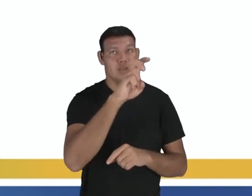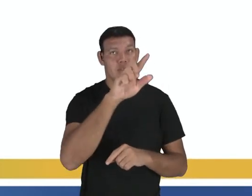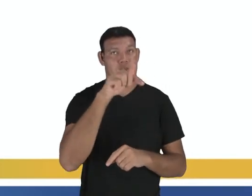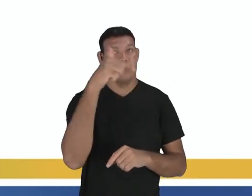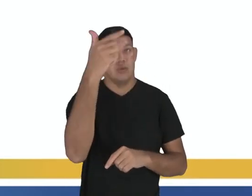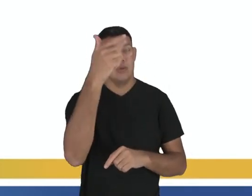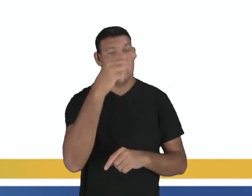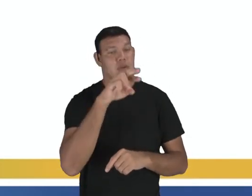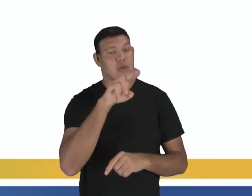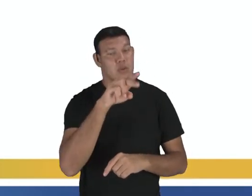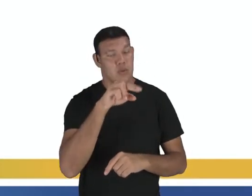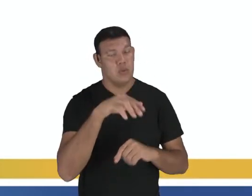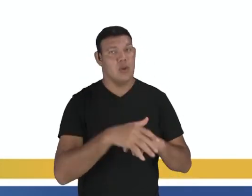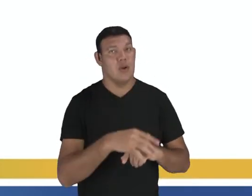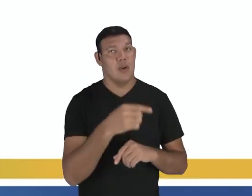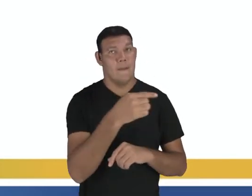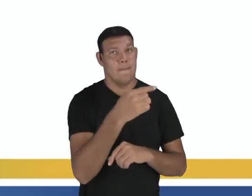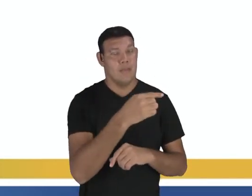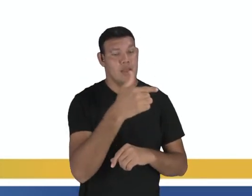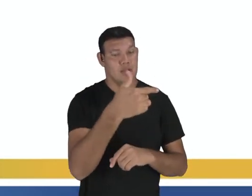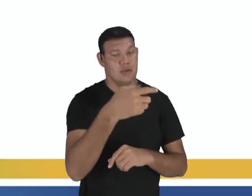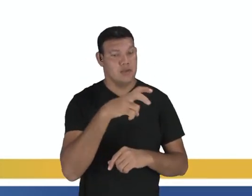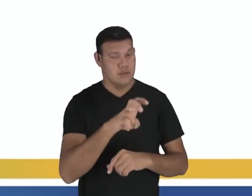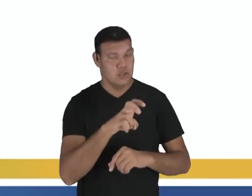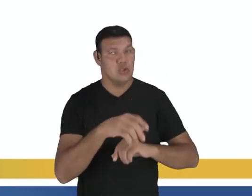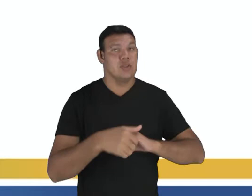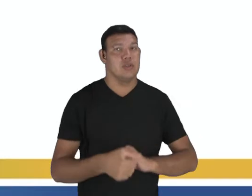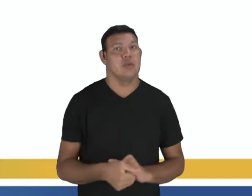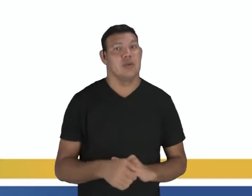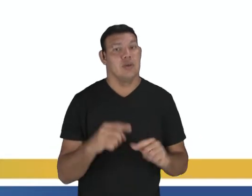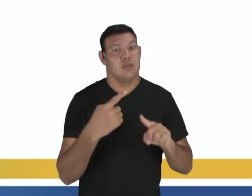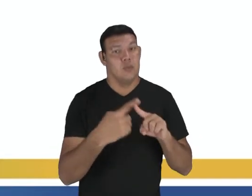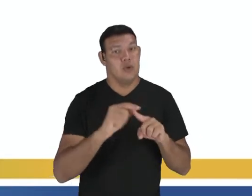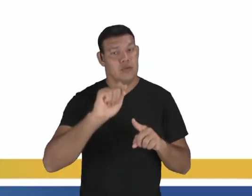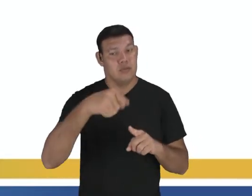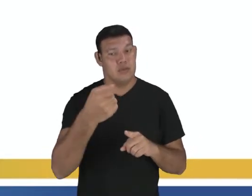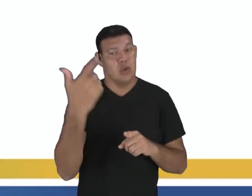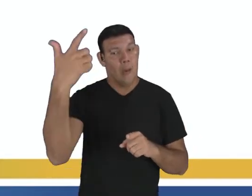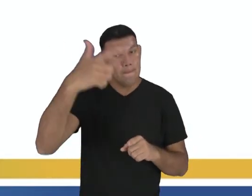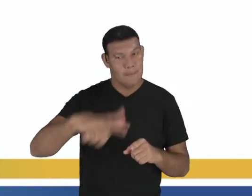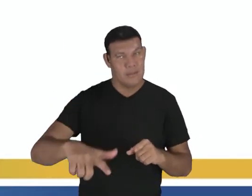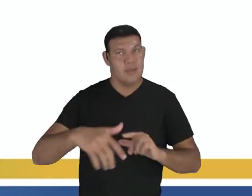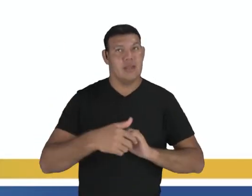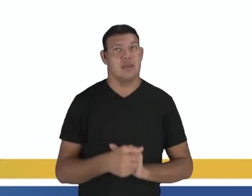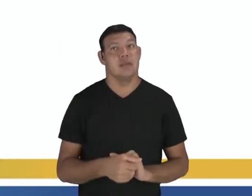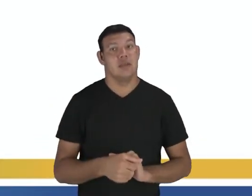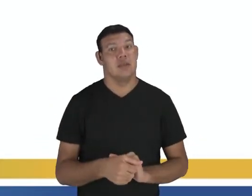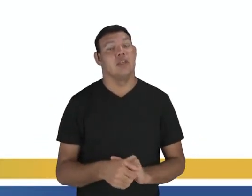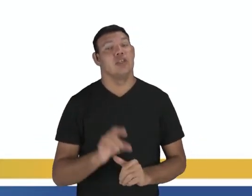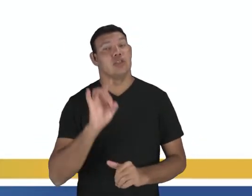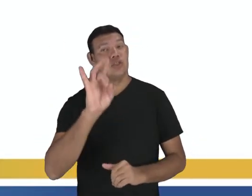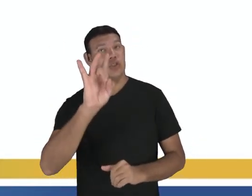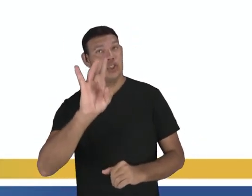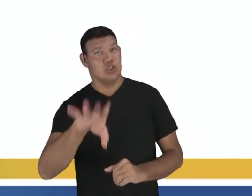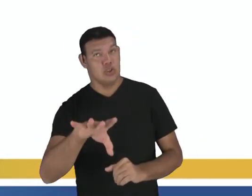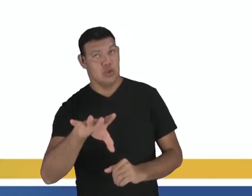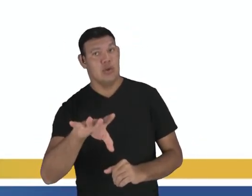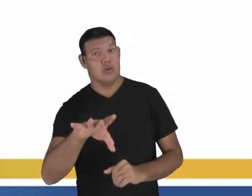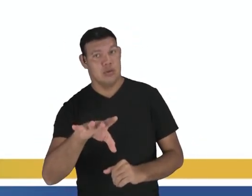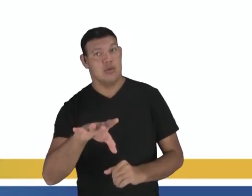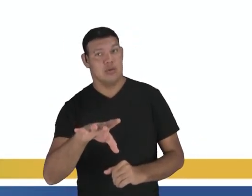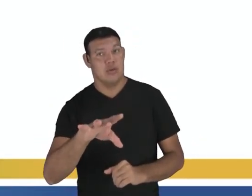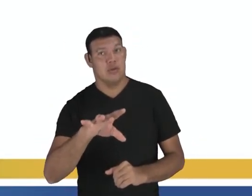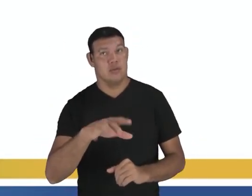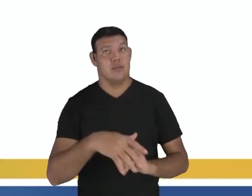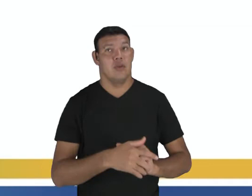vezes 5, 25. O sinal iria se repetir. Porém, quando o meu ao